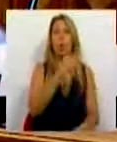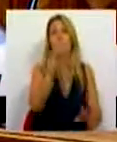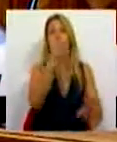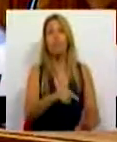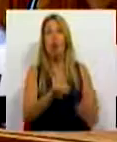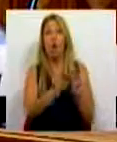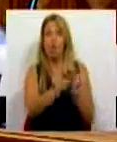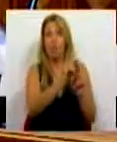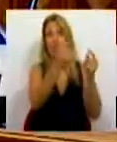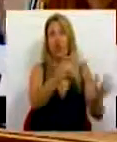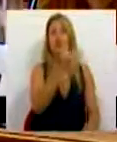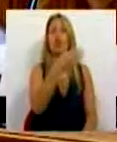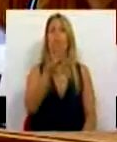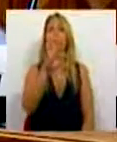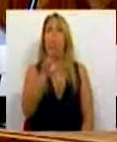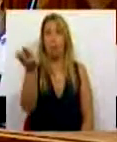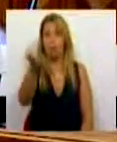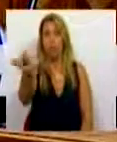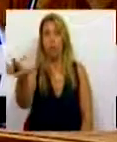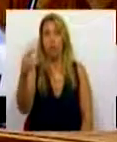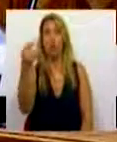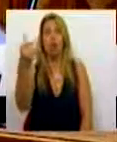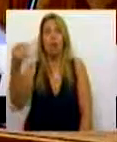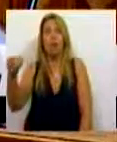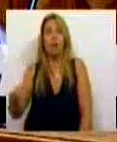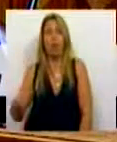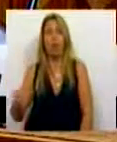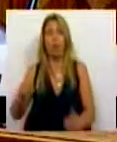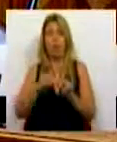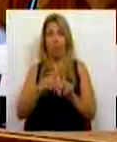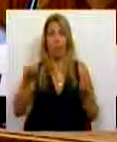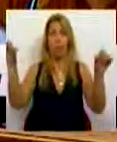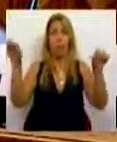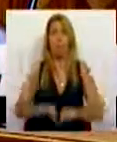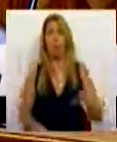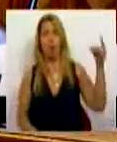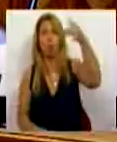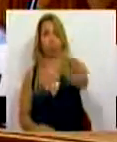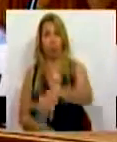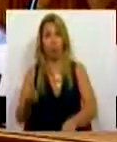em 2020. Pois, portanto, claro. Pior um pouco do que a nossa. Não é?